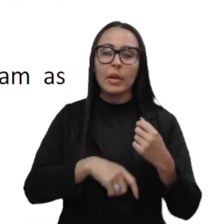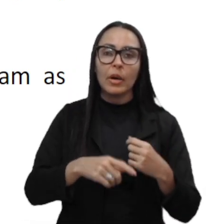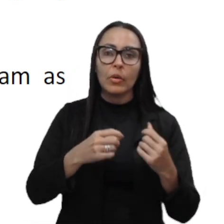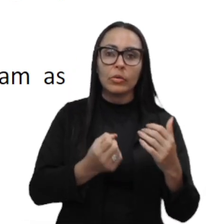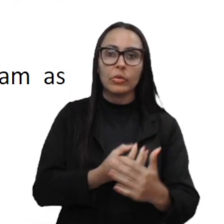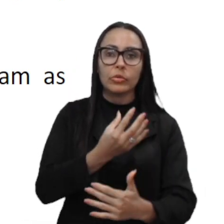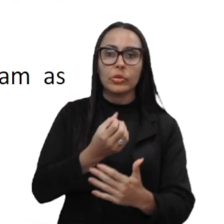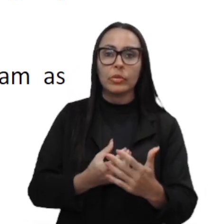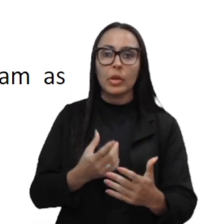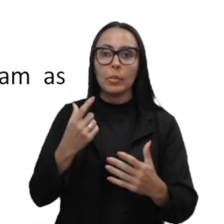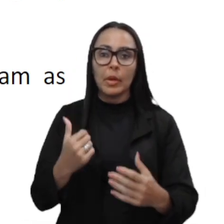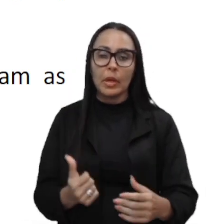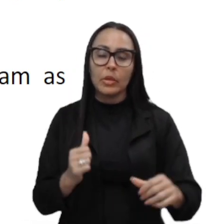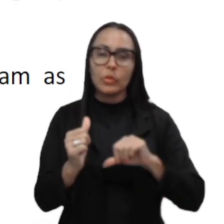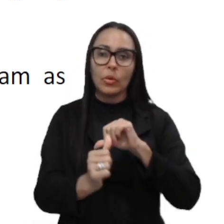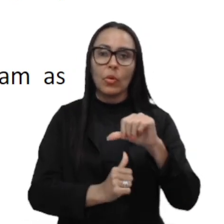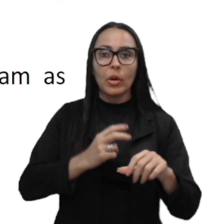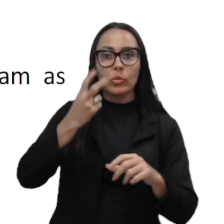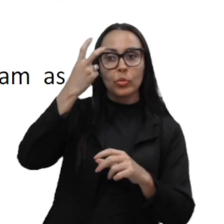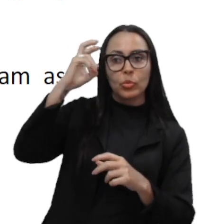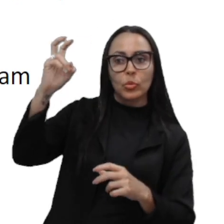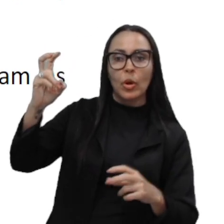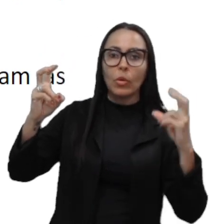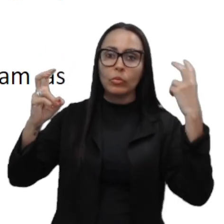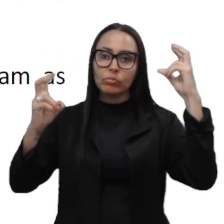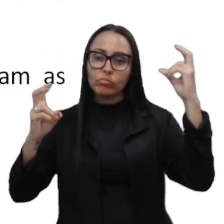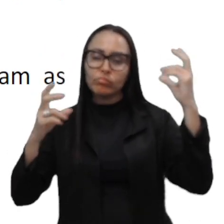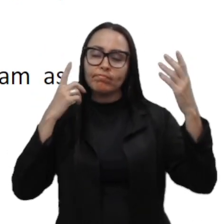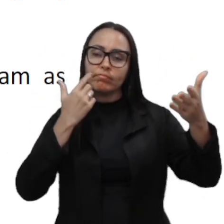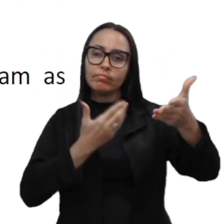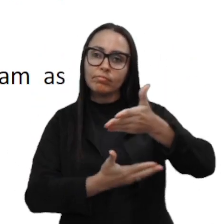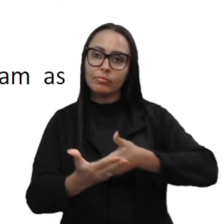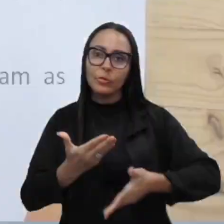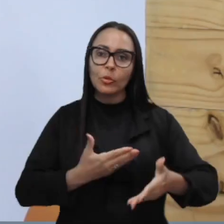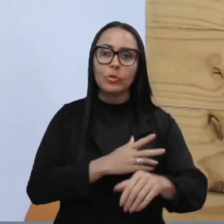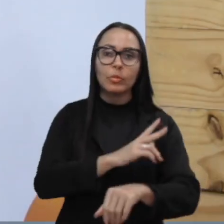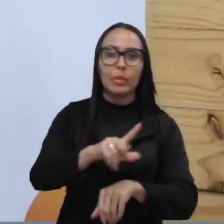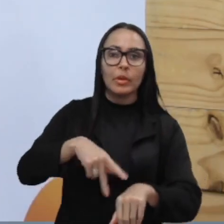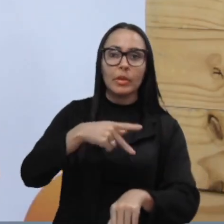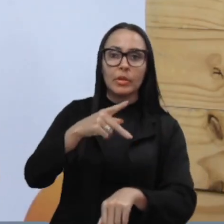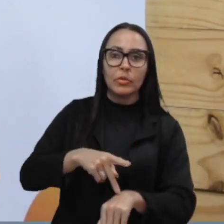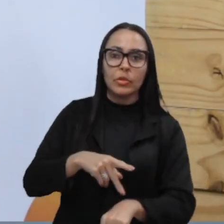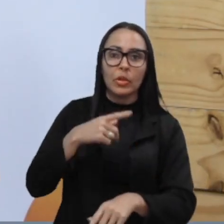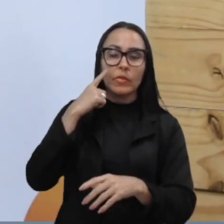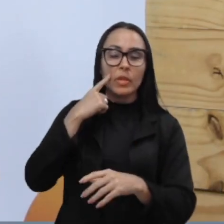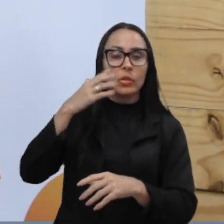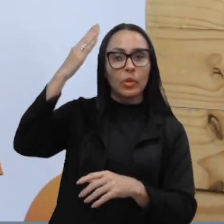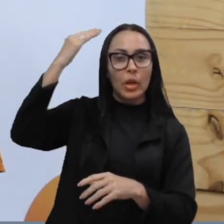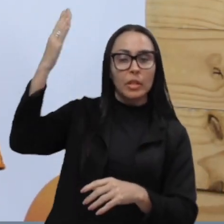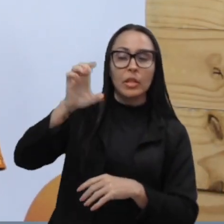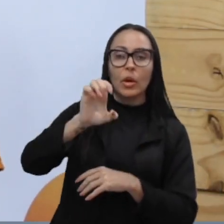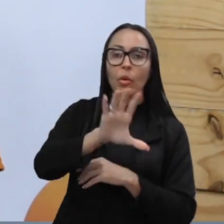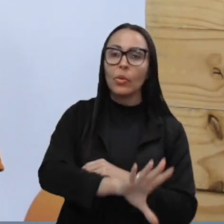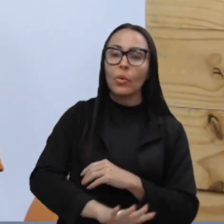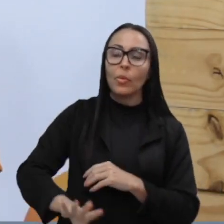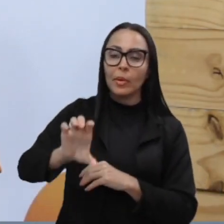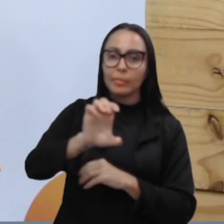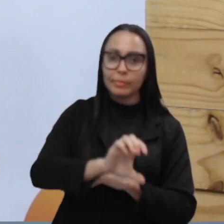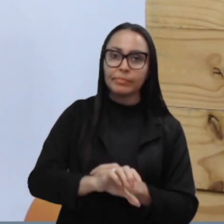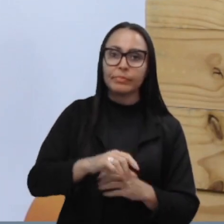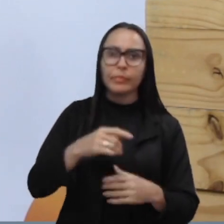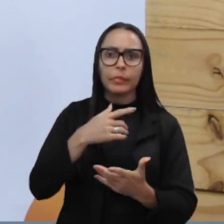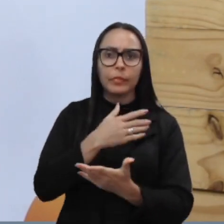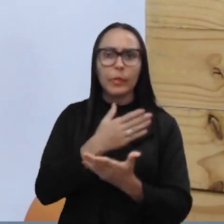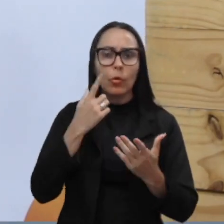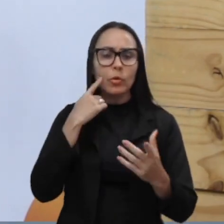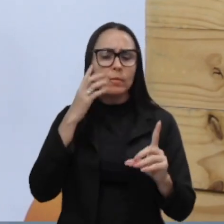também trocas culturais entre esses países que fizeram com que os artistas europeus